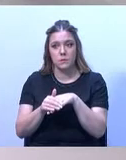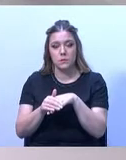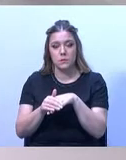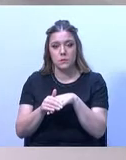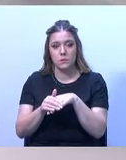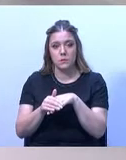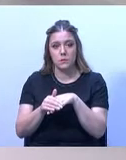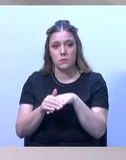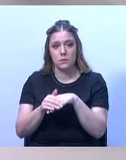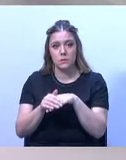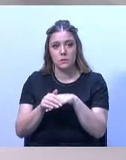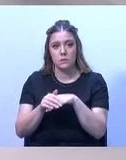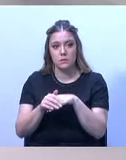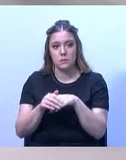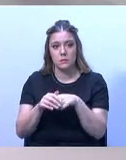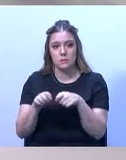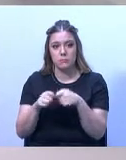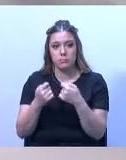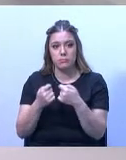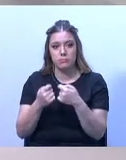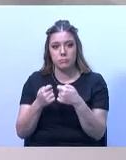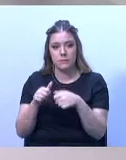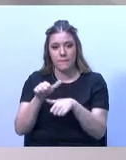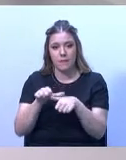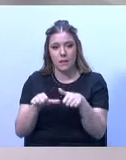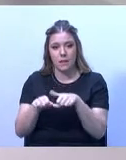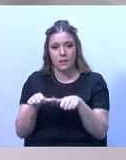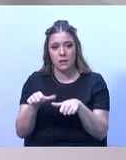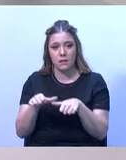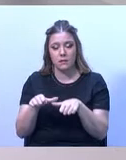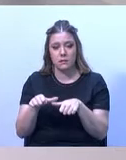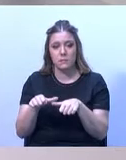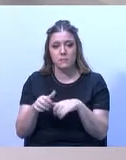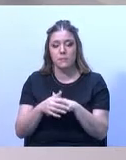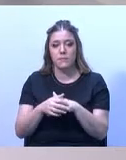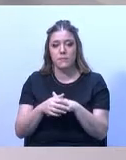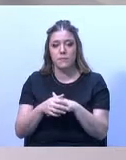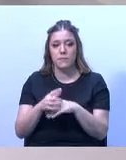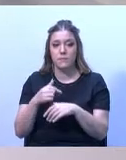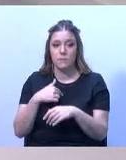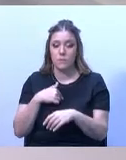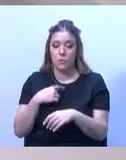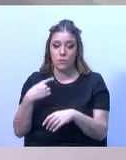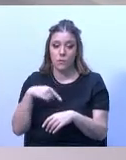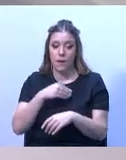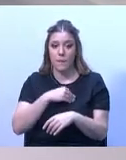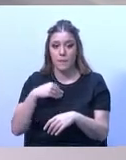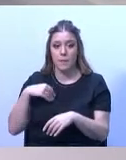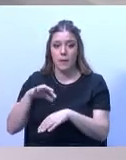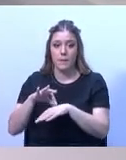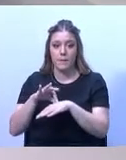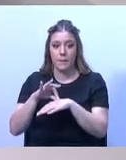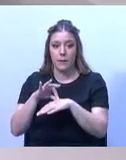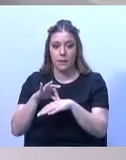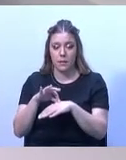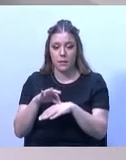acabou por estalar, que agravou-se ainda pior, que estalou. Eu consultei um dermatologista,